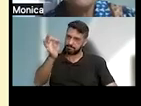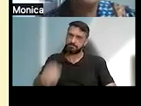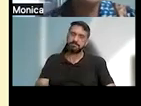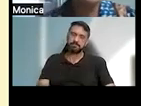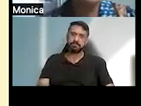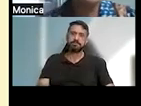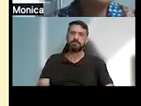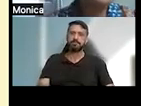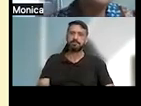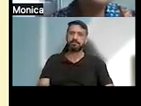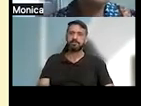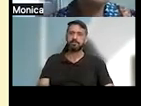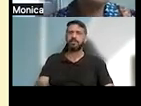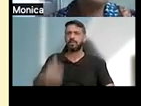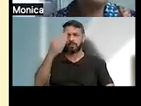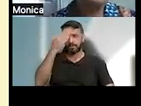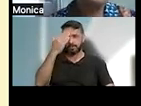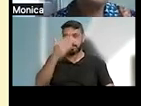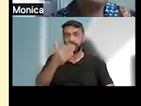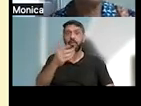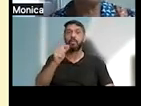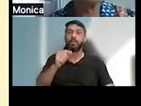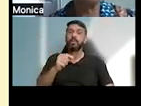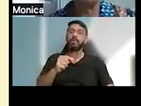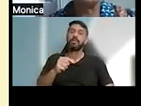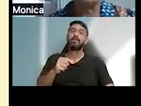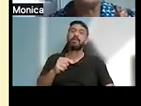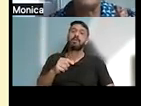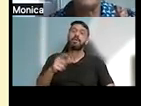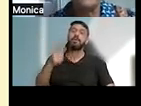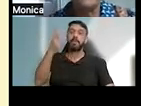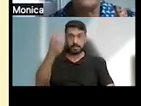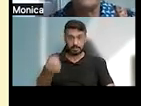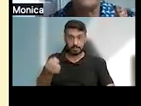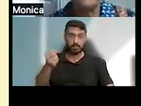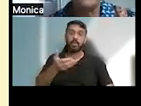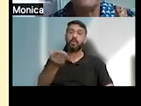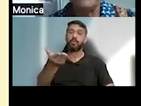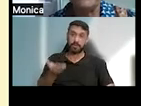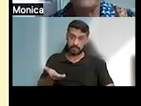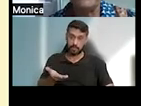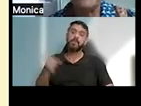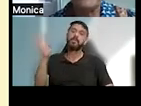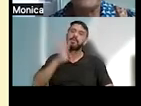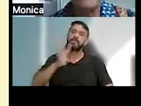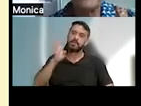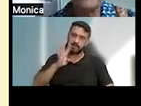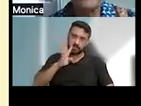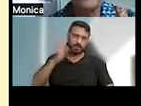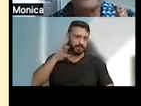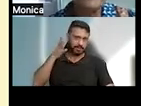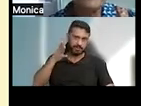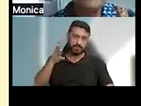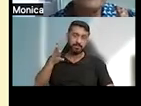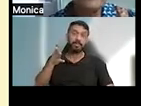Então, Mônica, muito mais uma vez te agradeço imensamente por ter aceito o nosso convite. Foi muito legal a palestra, muito legal. Eu acho